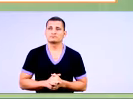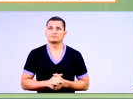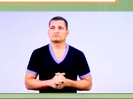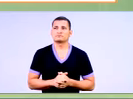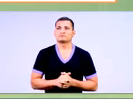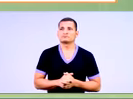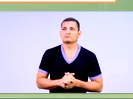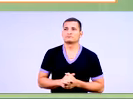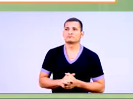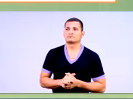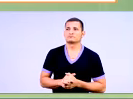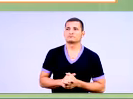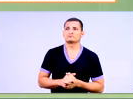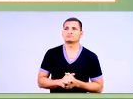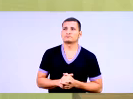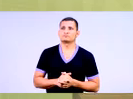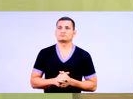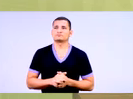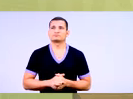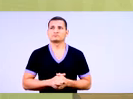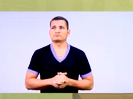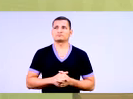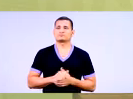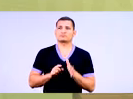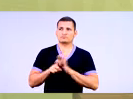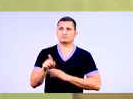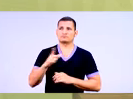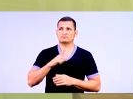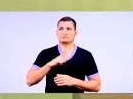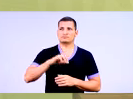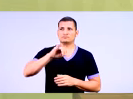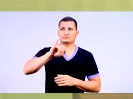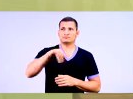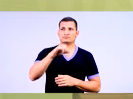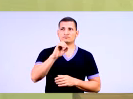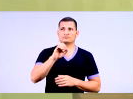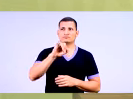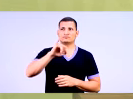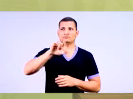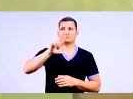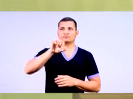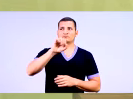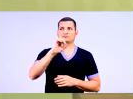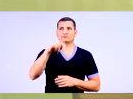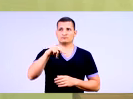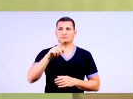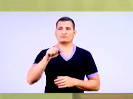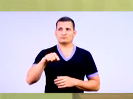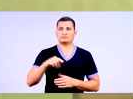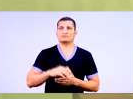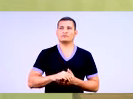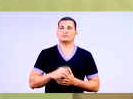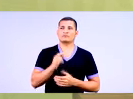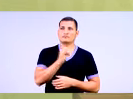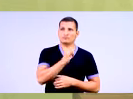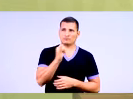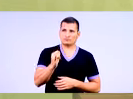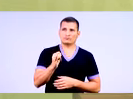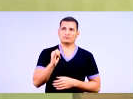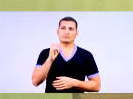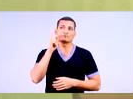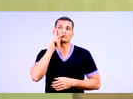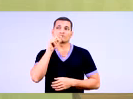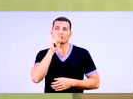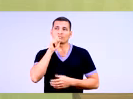professora Leite? Sim, o Joilson Mendes Arruda, ele está dizendo, sou tutor do Polo Centro de Porto Velho.